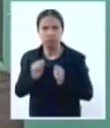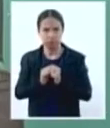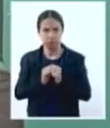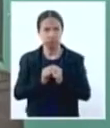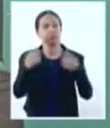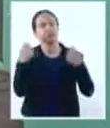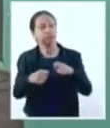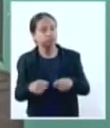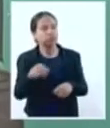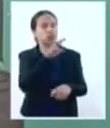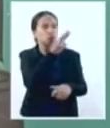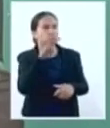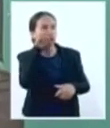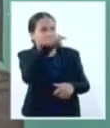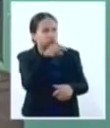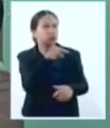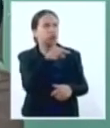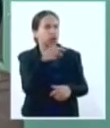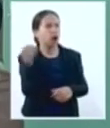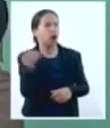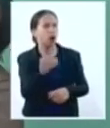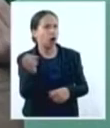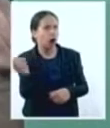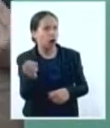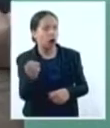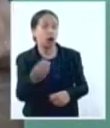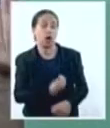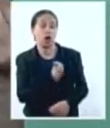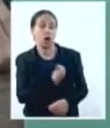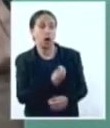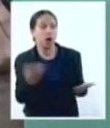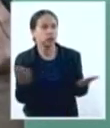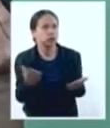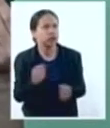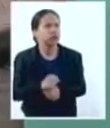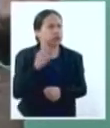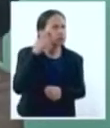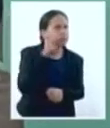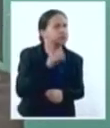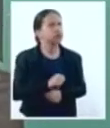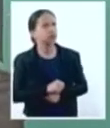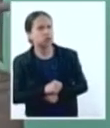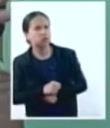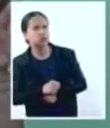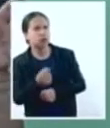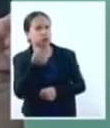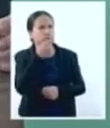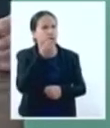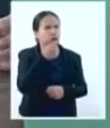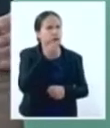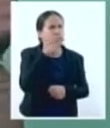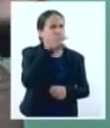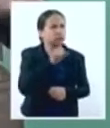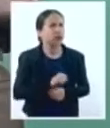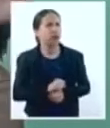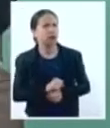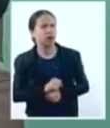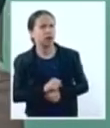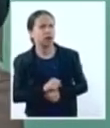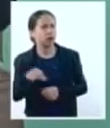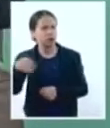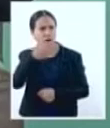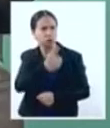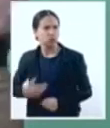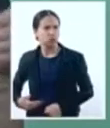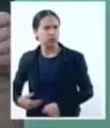eletrônico, atualizado, e caso seja um medicamento que não é de responsabilidade da prefeitura, que essa informação seja ali apontada também. Às vezes vai ser